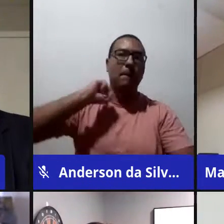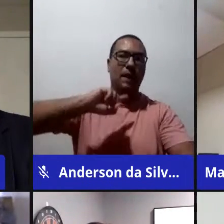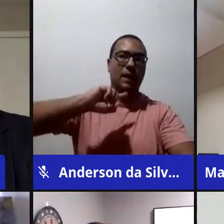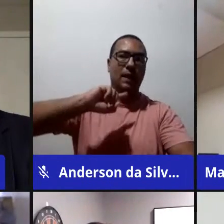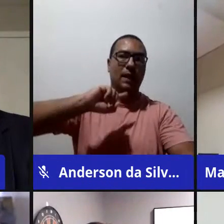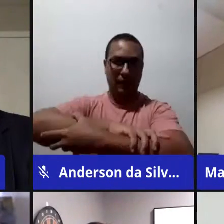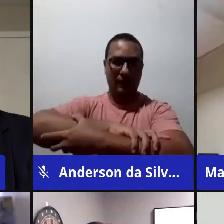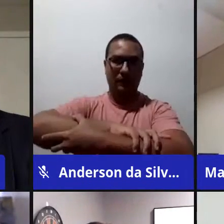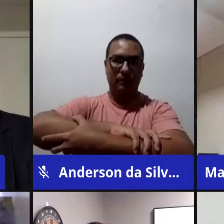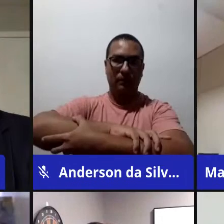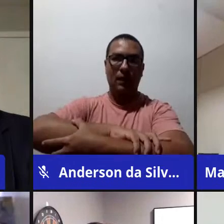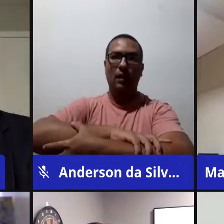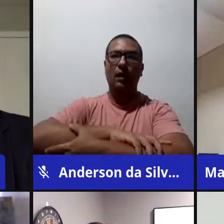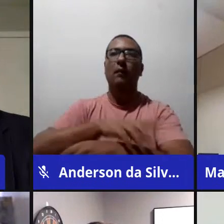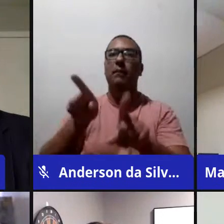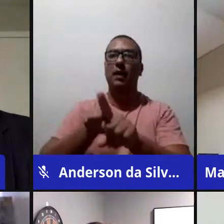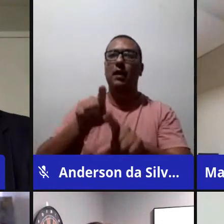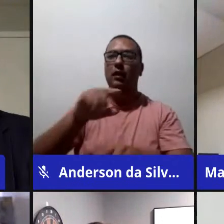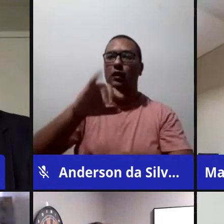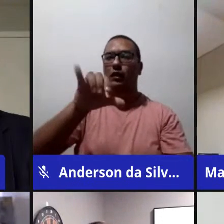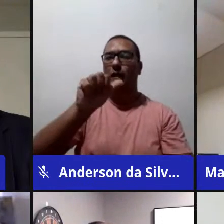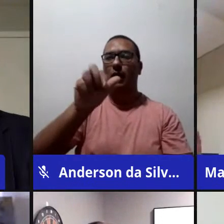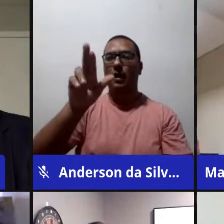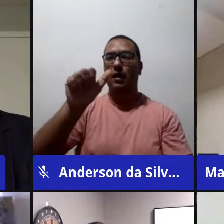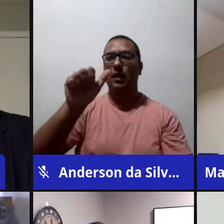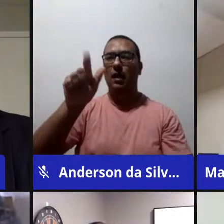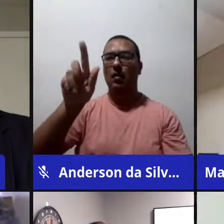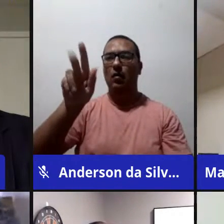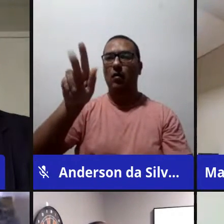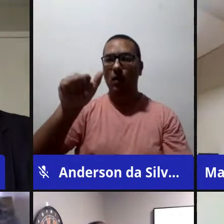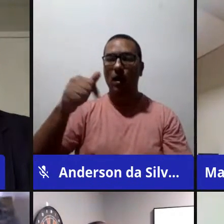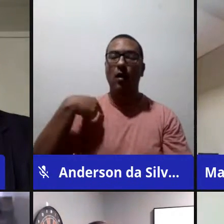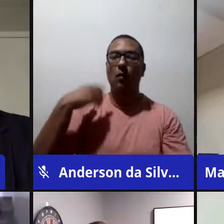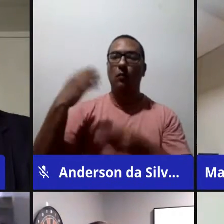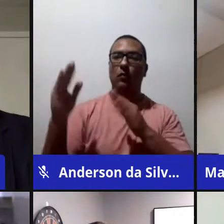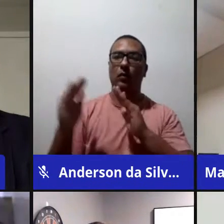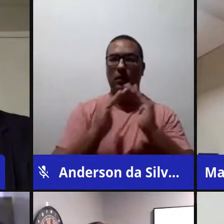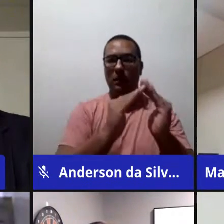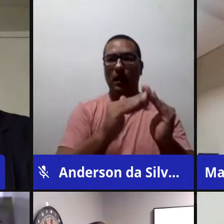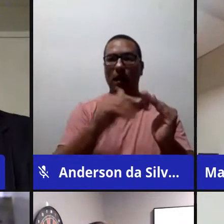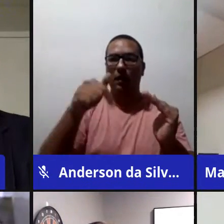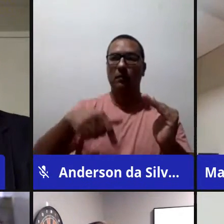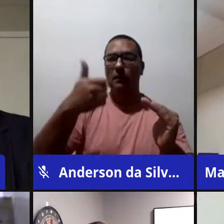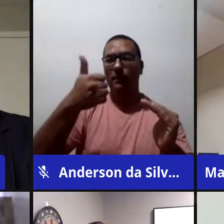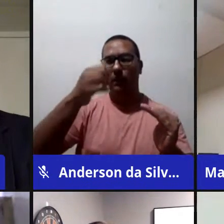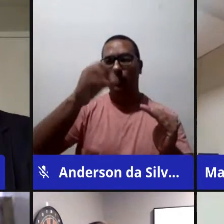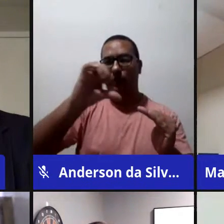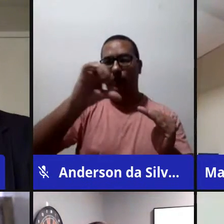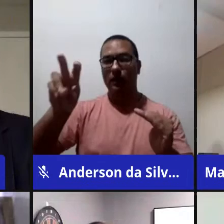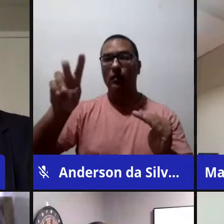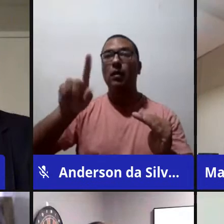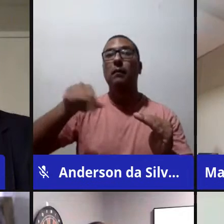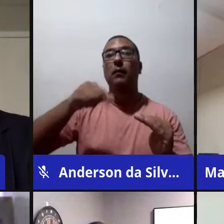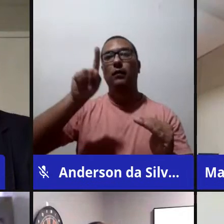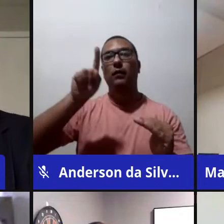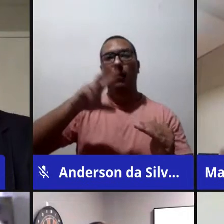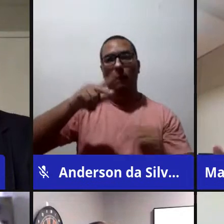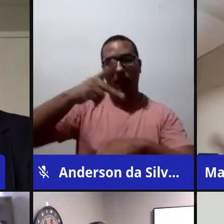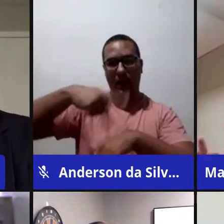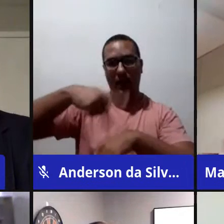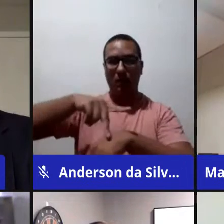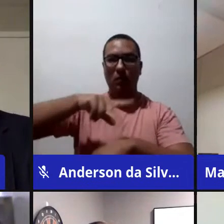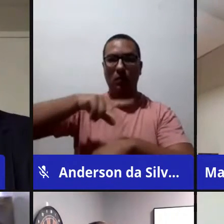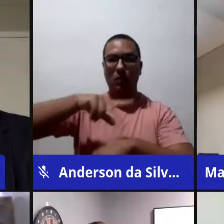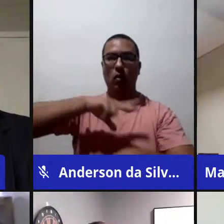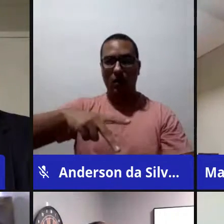de Juiz de Fora, Minas Gerais. Vim aqui para Jaraguá em 95. Depois eu tive morando 7 anos